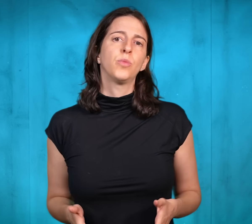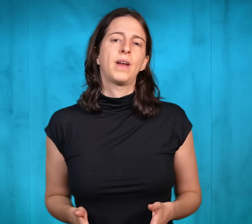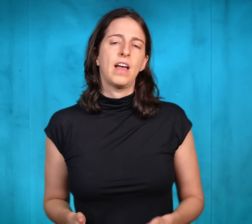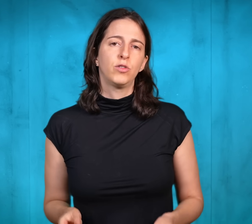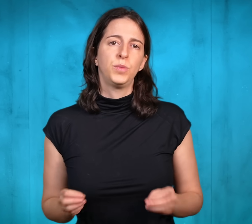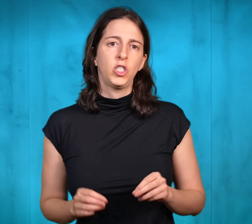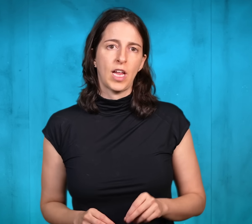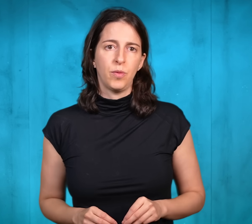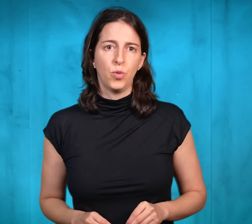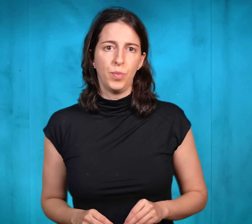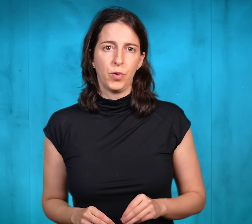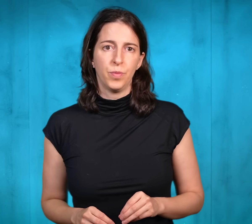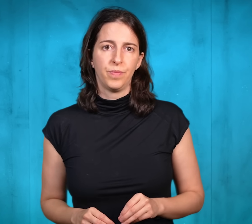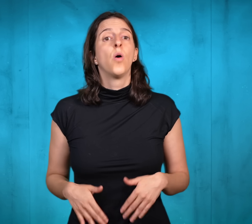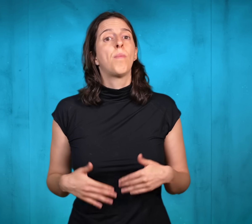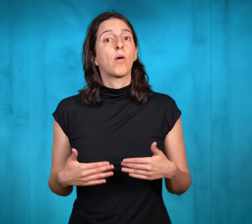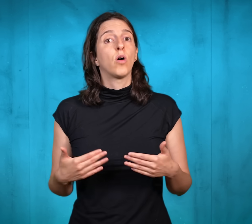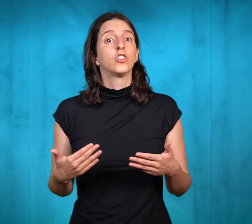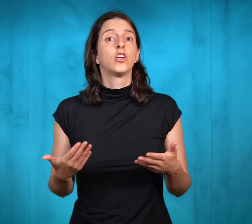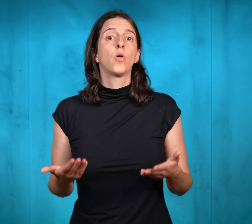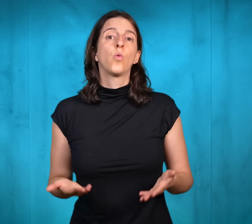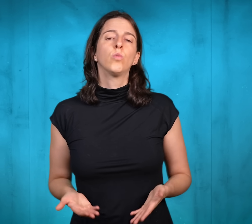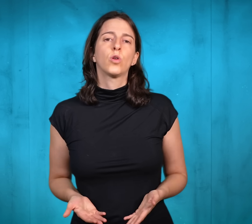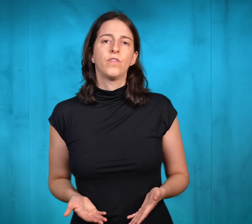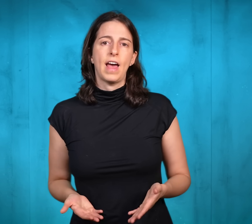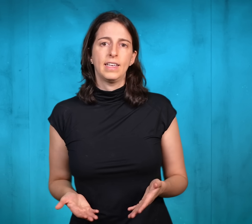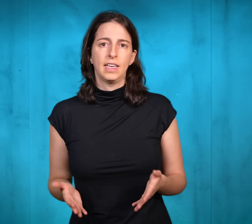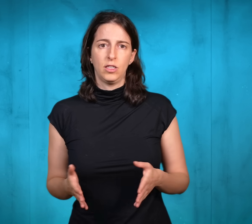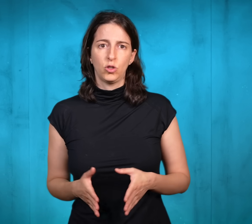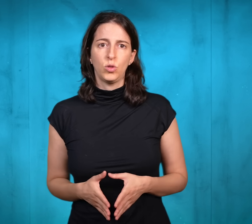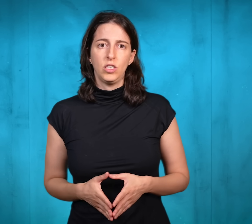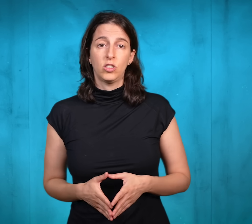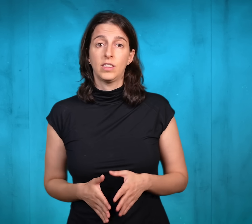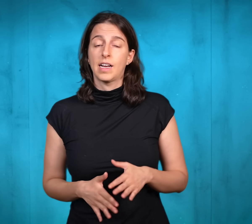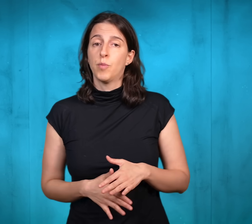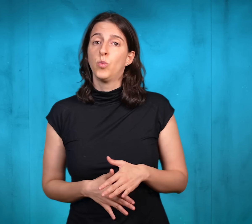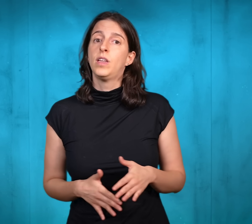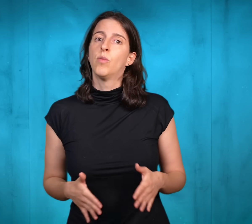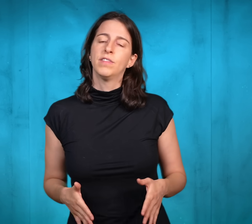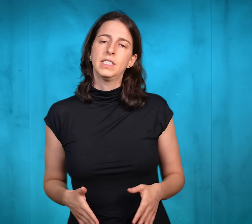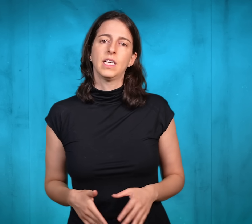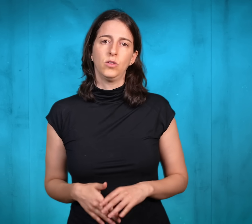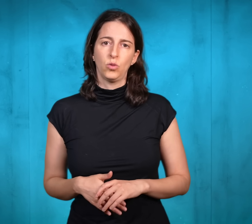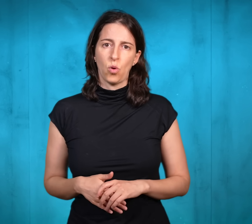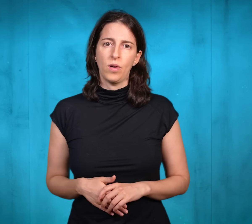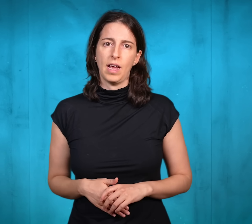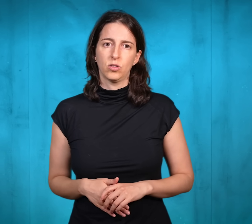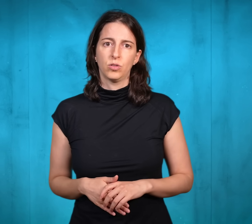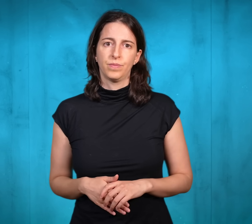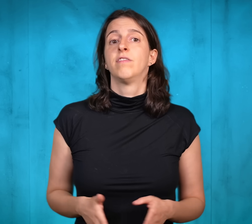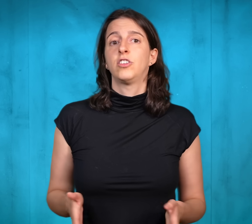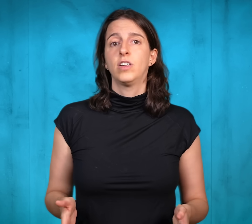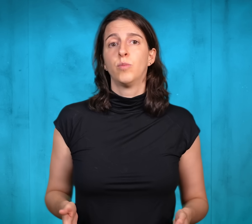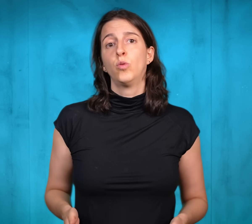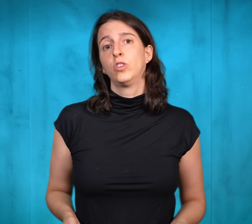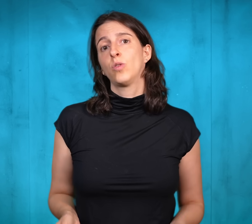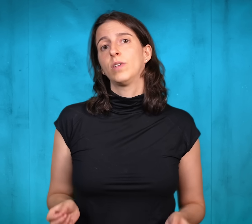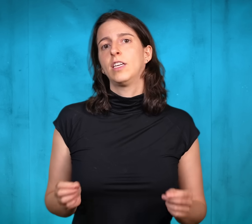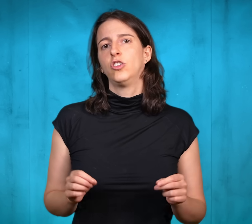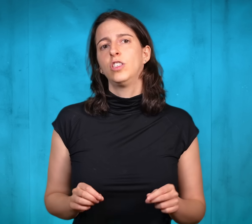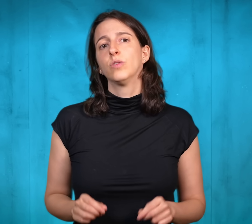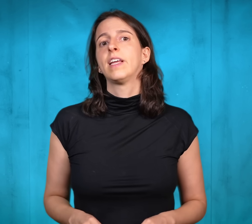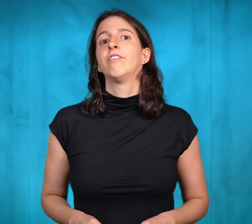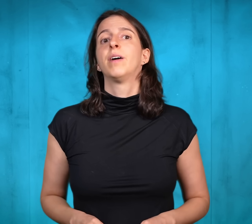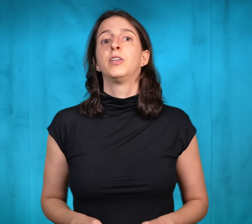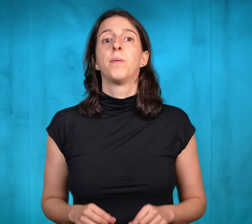sem pedido prévio do Ministério Público. O pacote gerou controvérsia entre juristas e acabou não avançando no Congresso. Vadida Muz